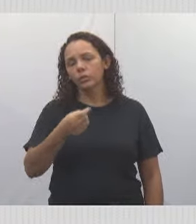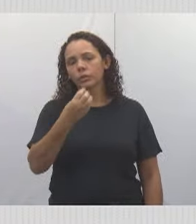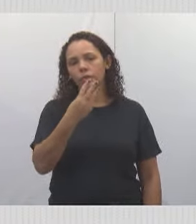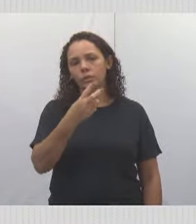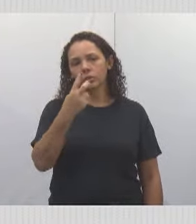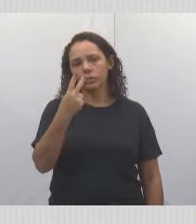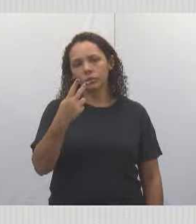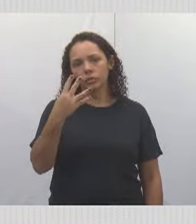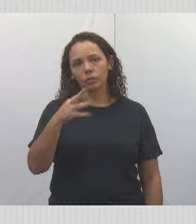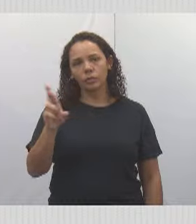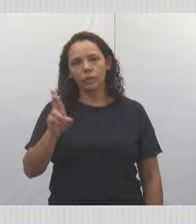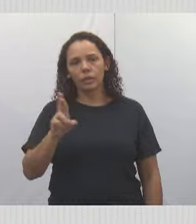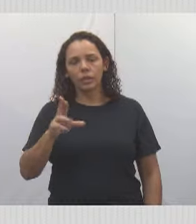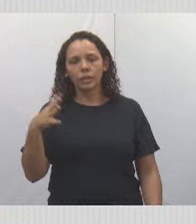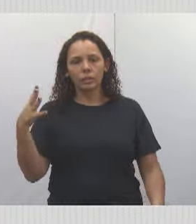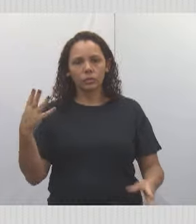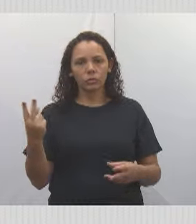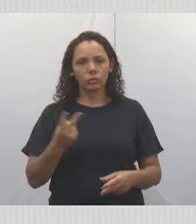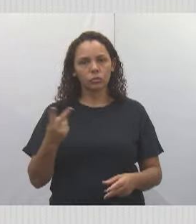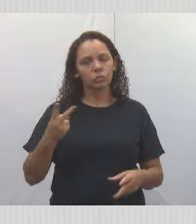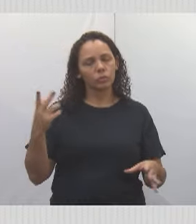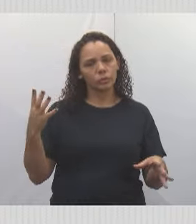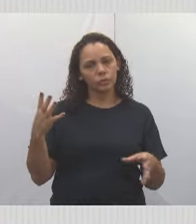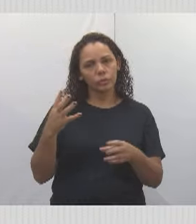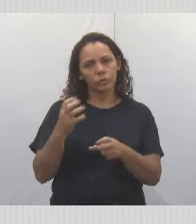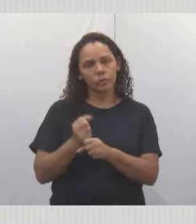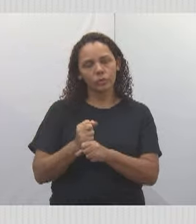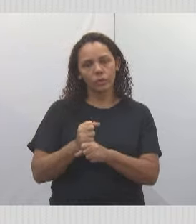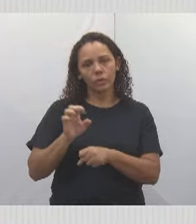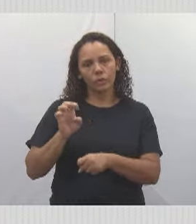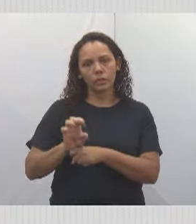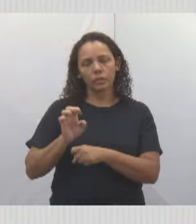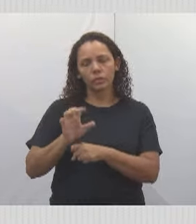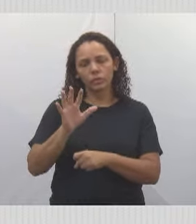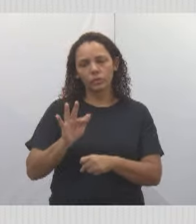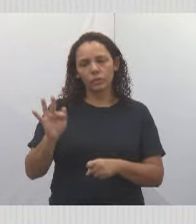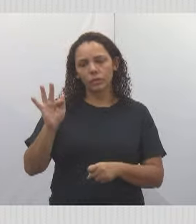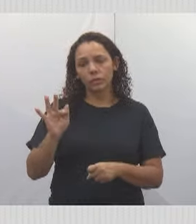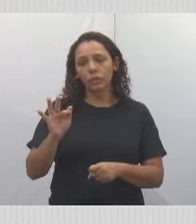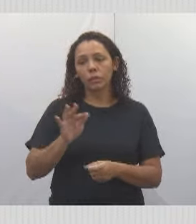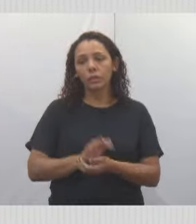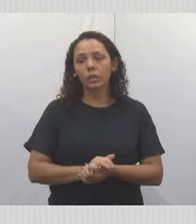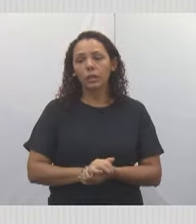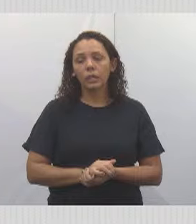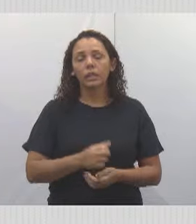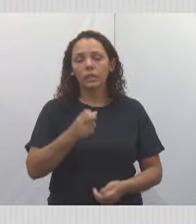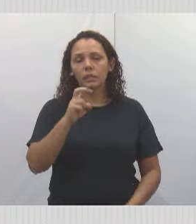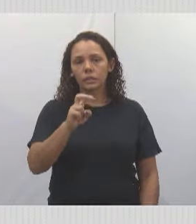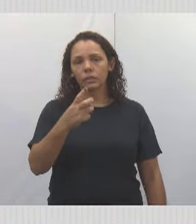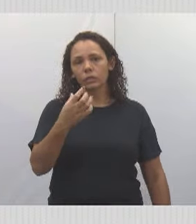R$17.023.324. Total entre Estado, Federal e rendimentos,